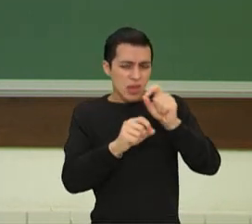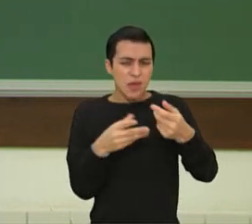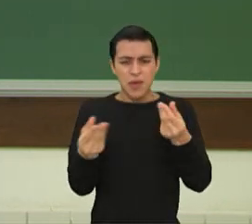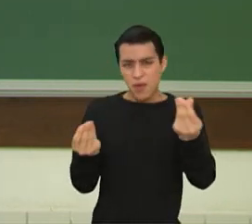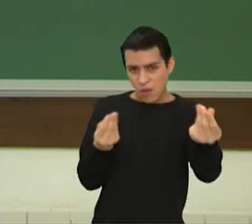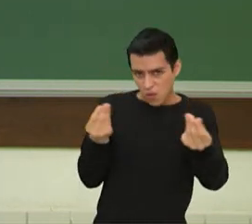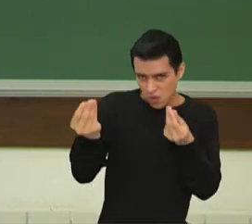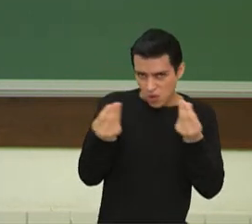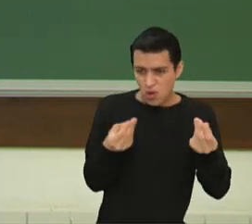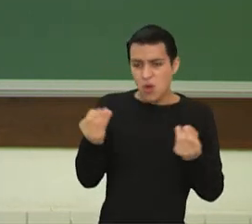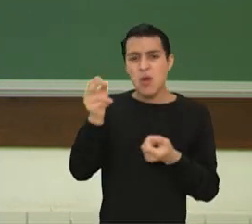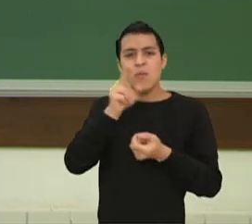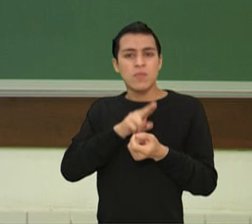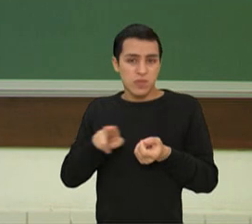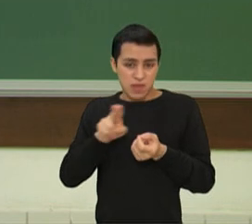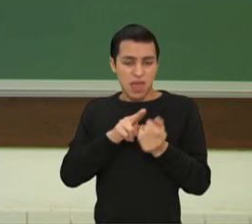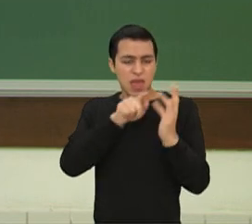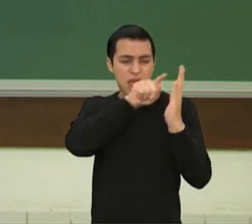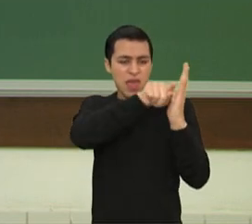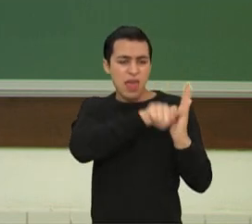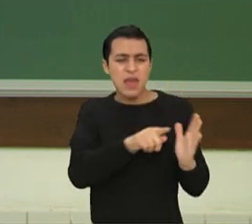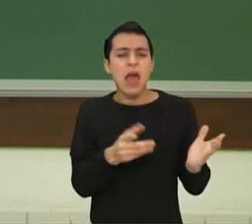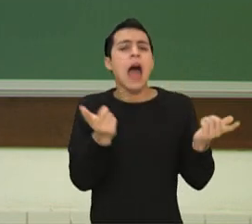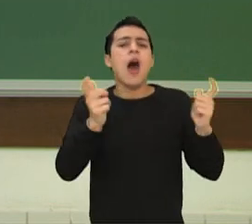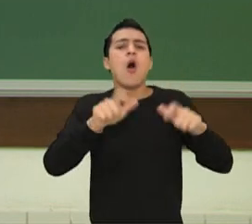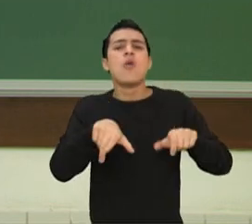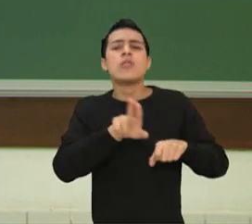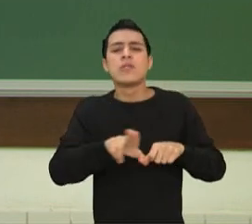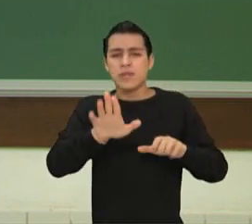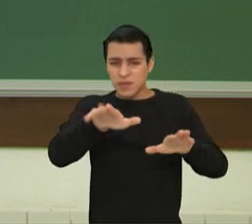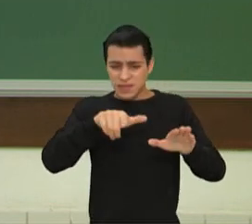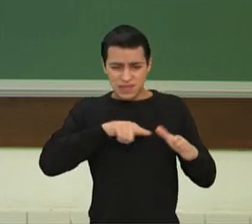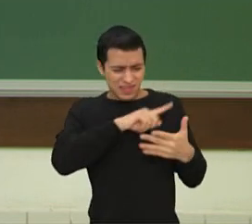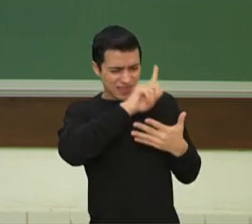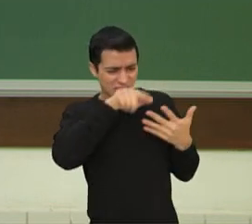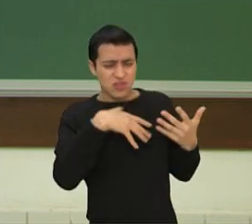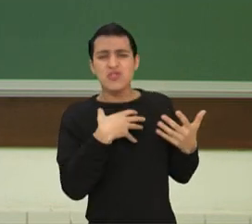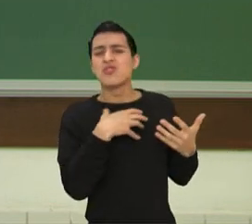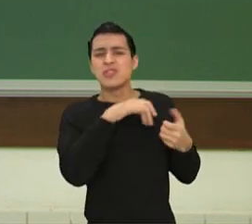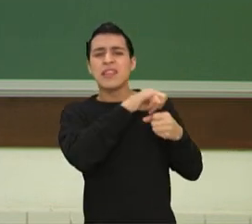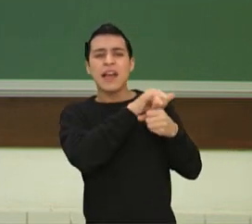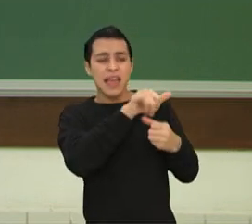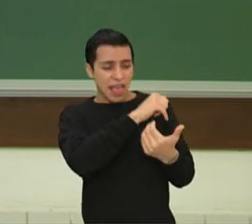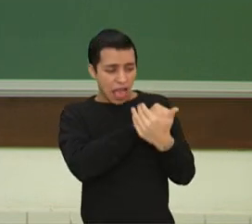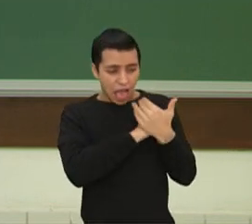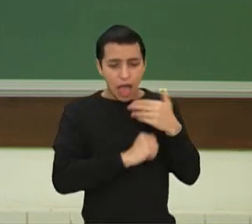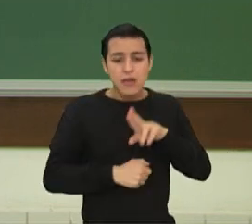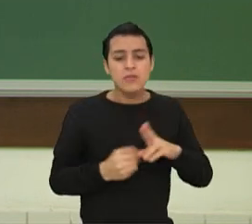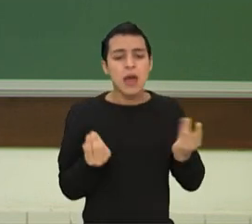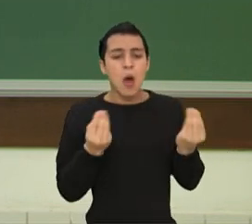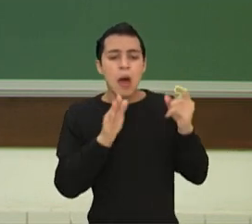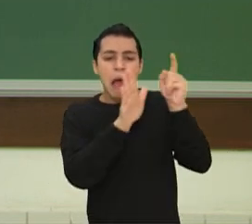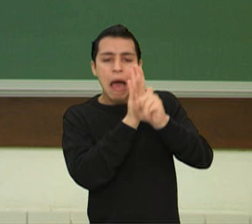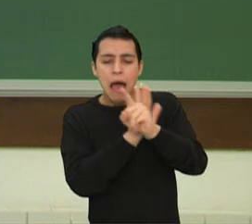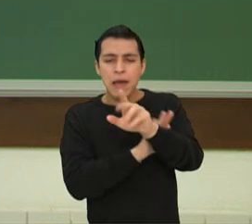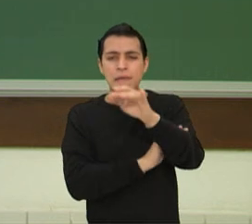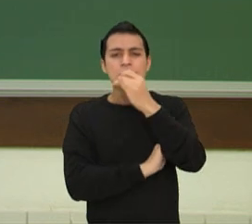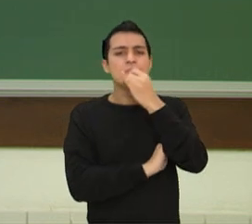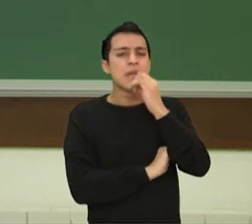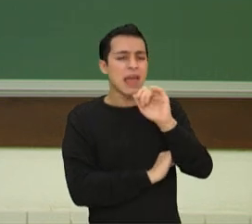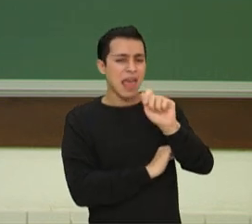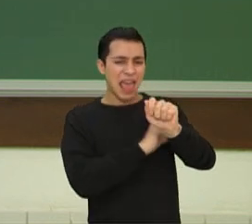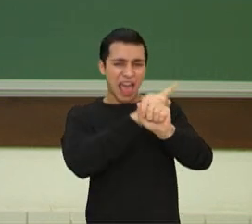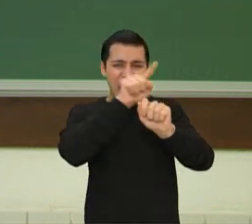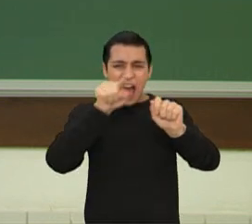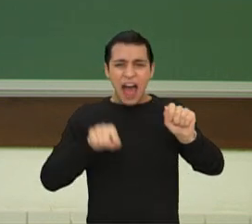aplicação da sua enquete, nós temos várias ferramentas aí para aplicar. Você tem acesso ao arroba